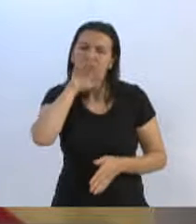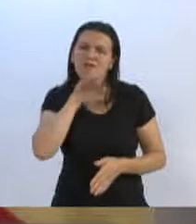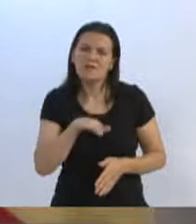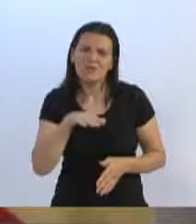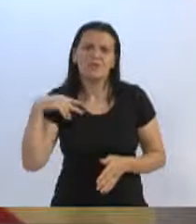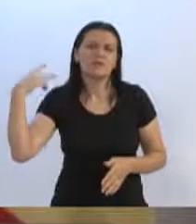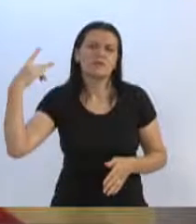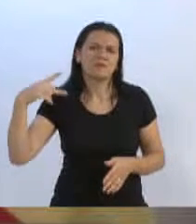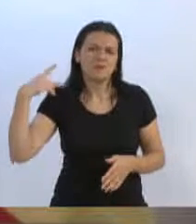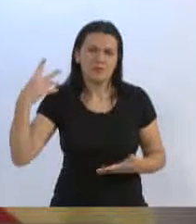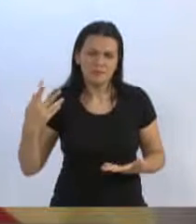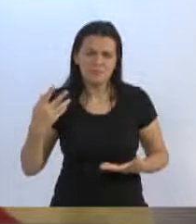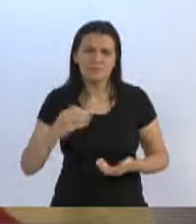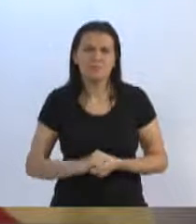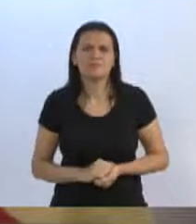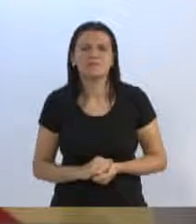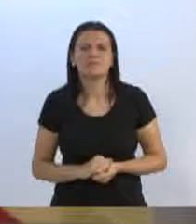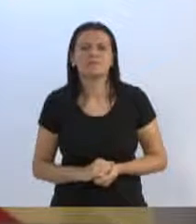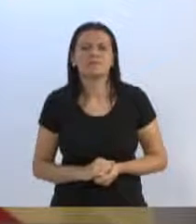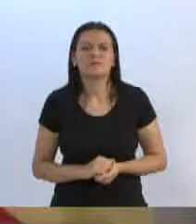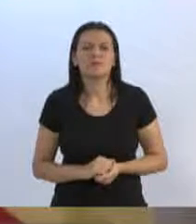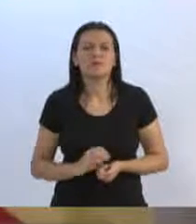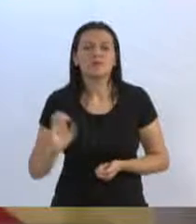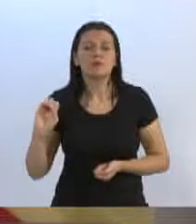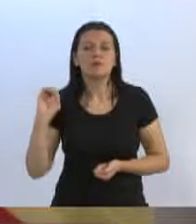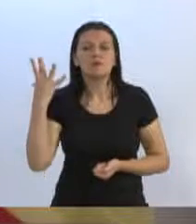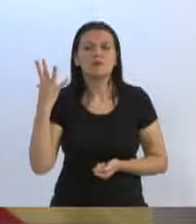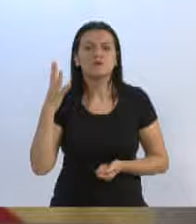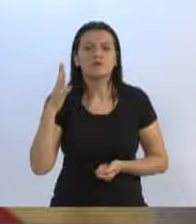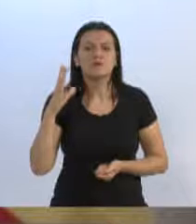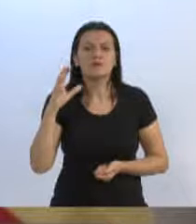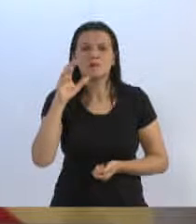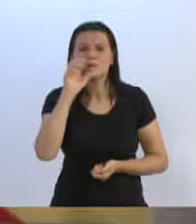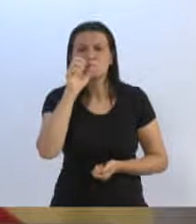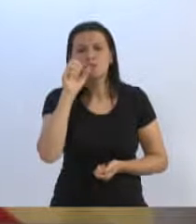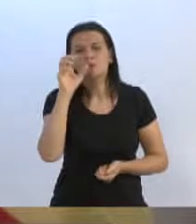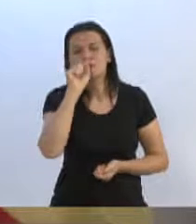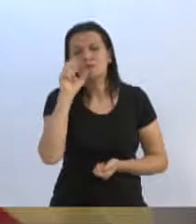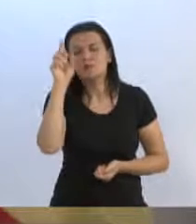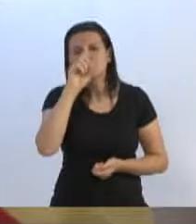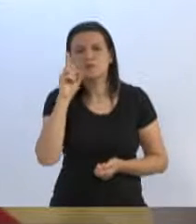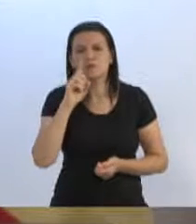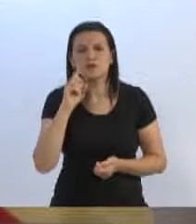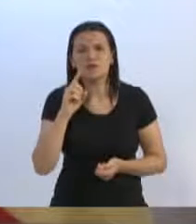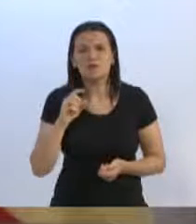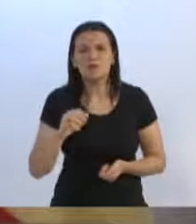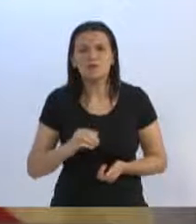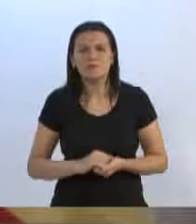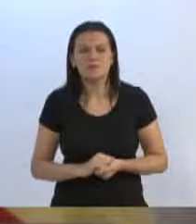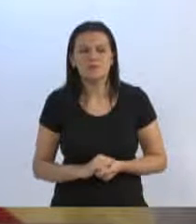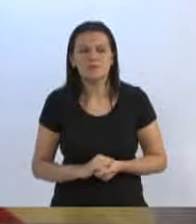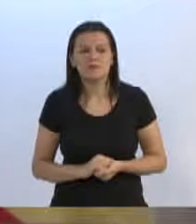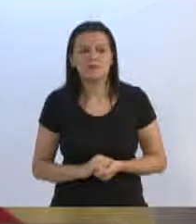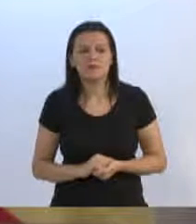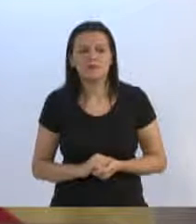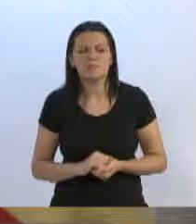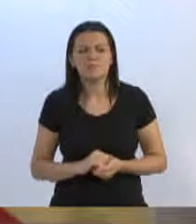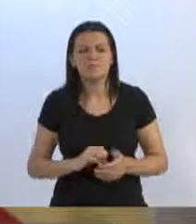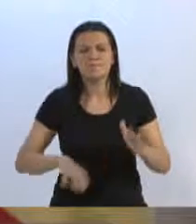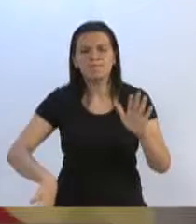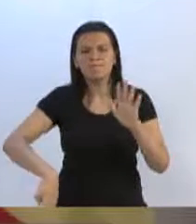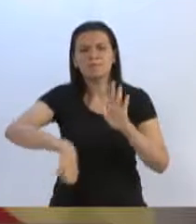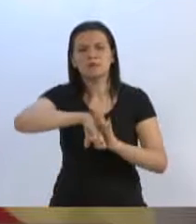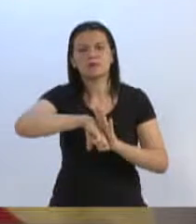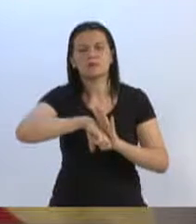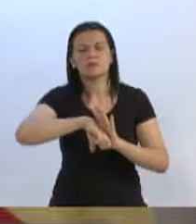nessa casa, que foi o episódio que aconteceu nesse final de semana, aliás, o crime que aconteceu nesse final de semana, que